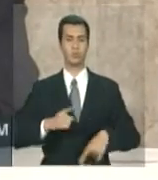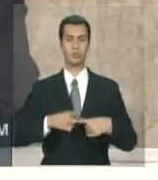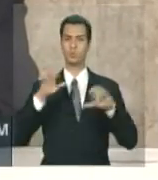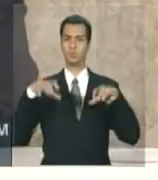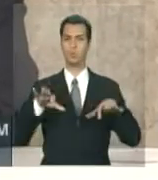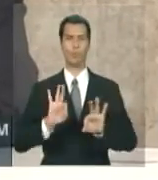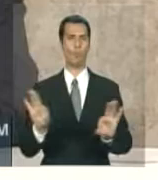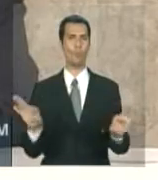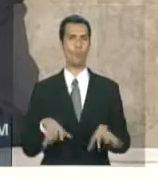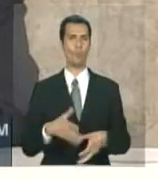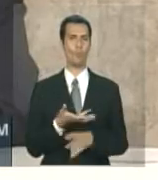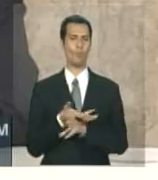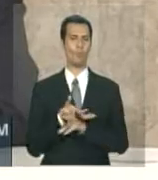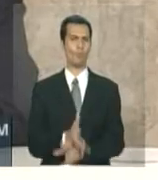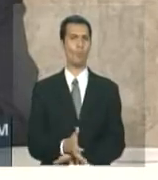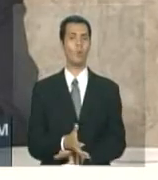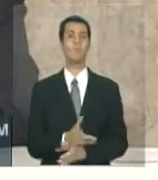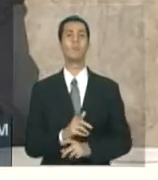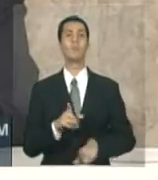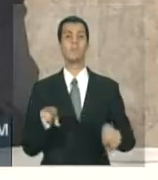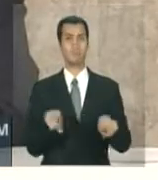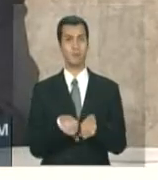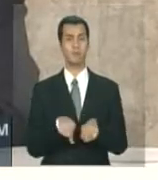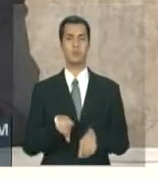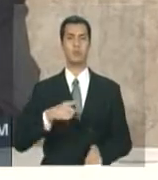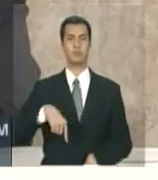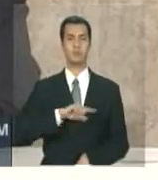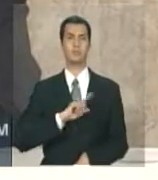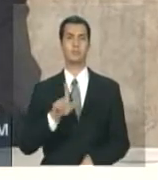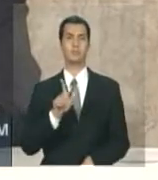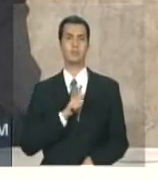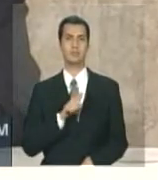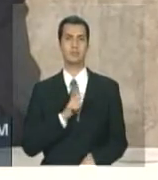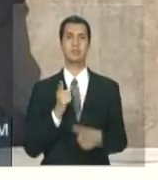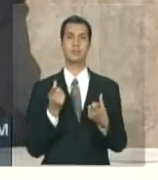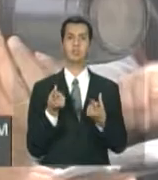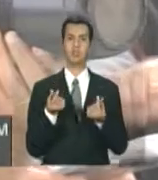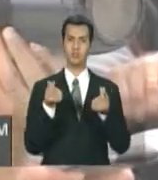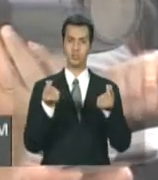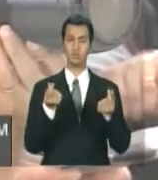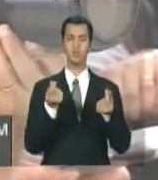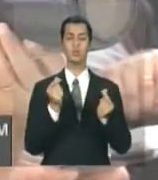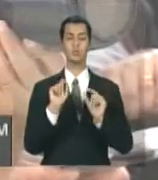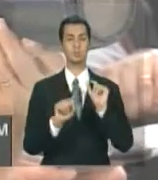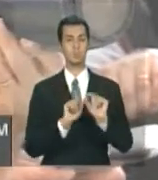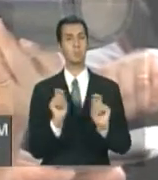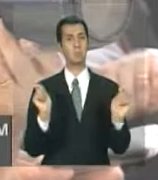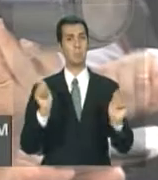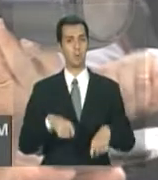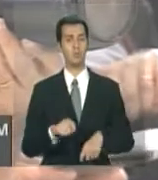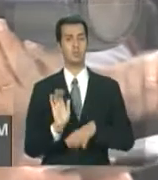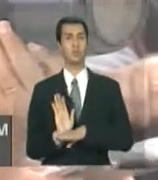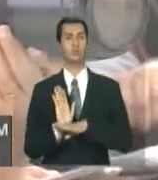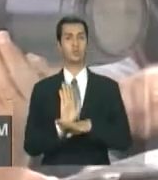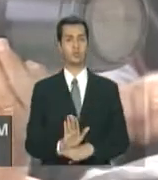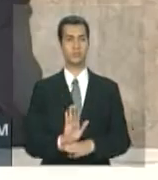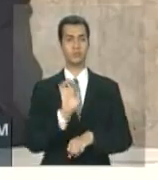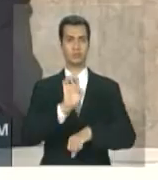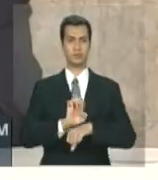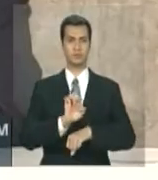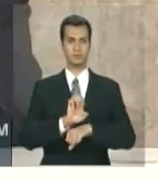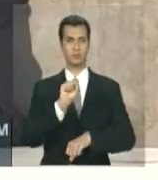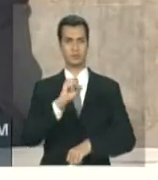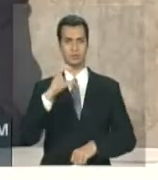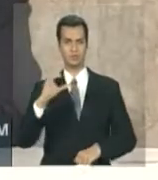estiagem. Temos também recursos, caso haja necessidade de um apoio semelhante para os estados de